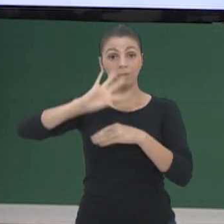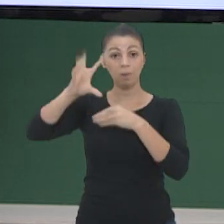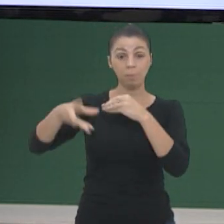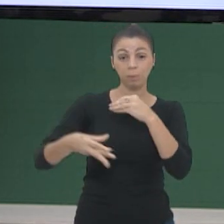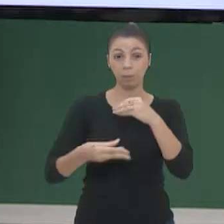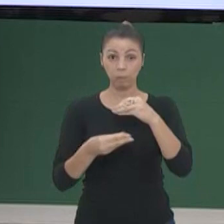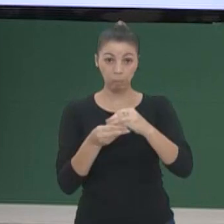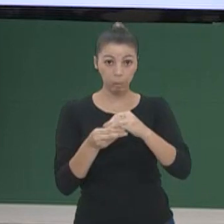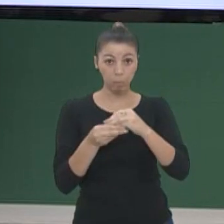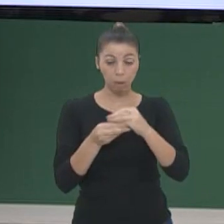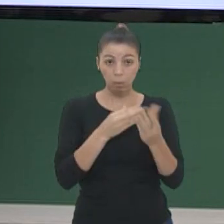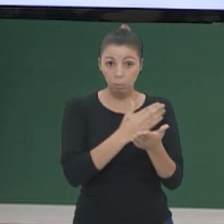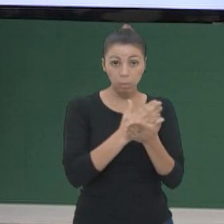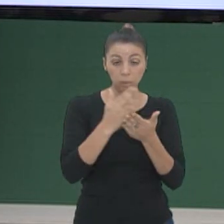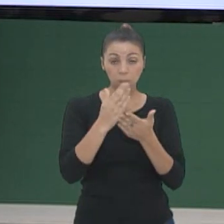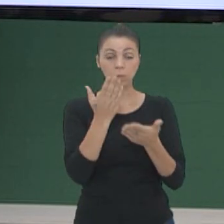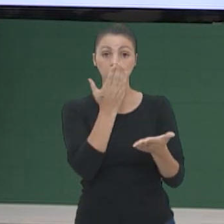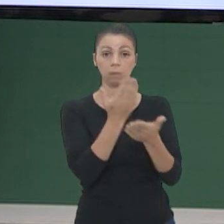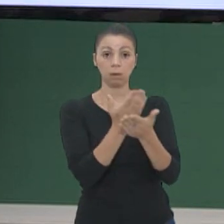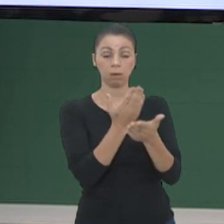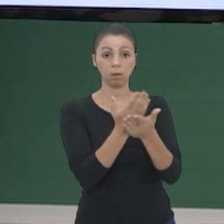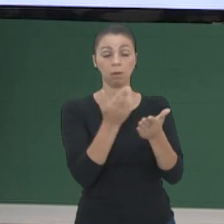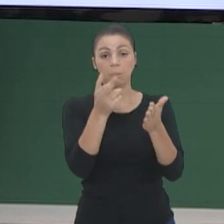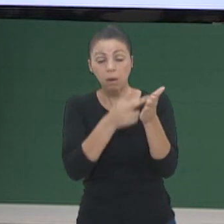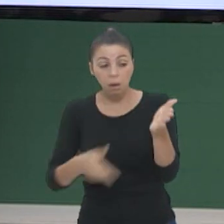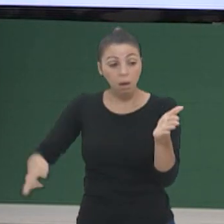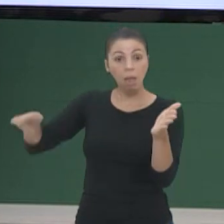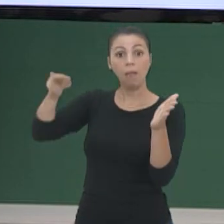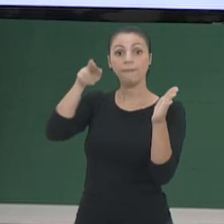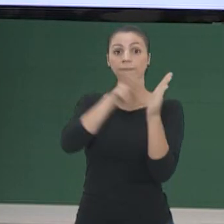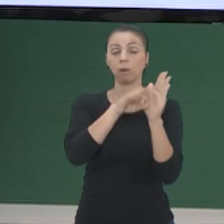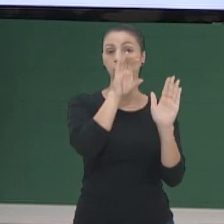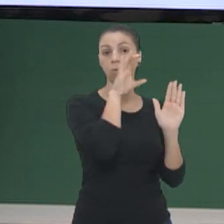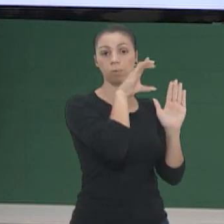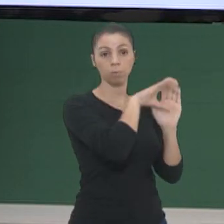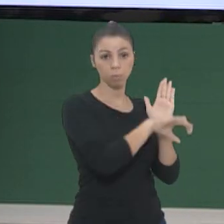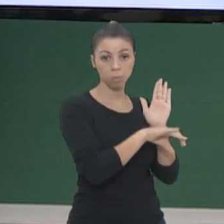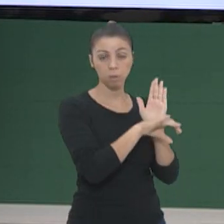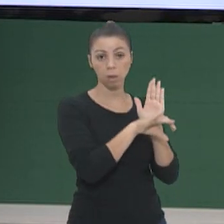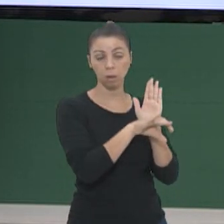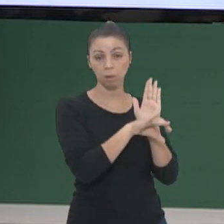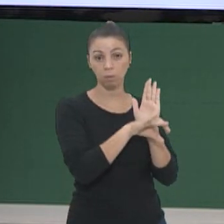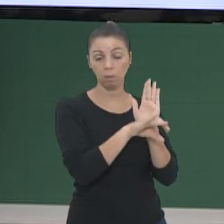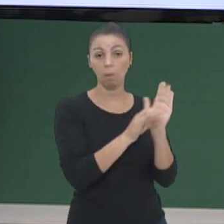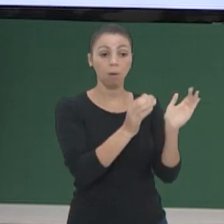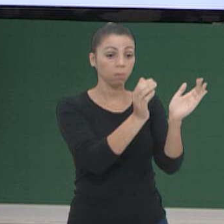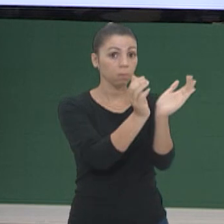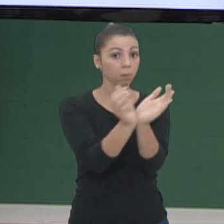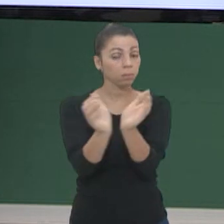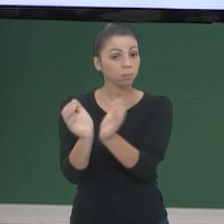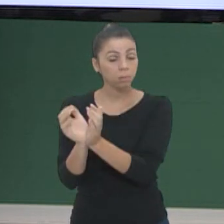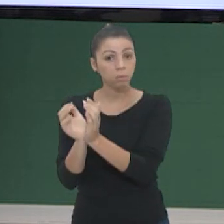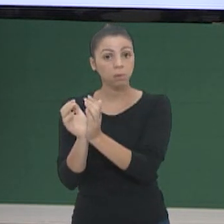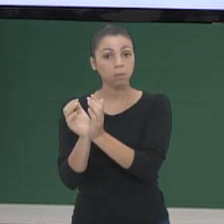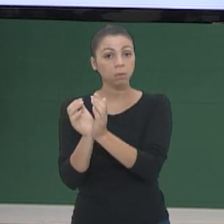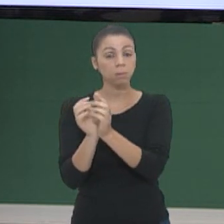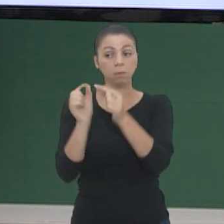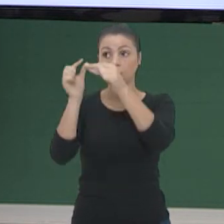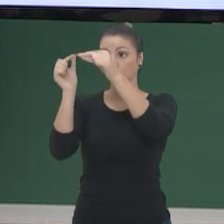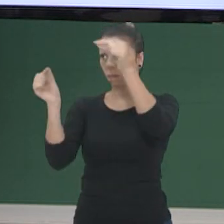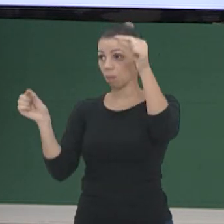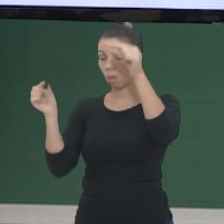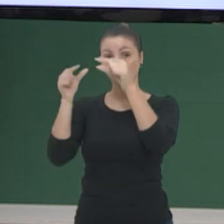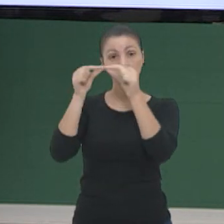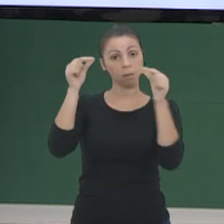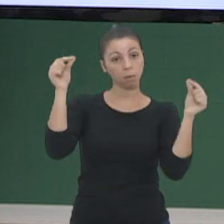início dessa aula para poder rever os conceitos que nós trabalhamos, quanto à classificação dos seus lados da